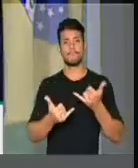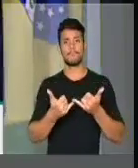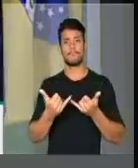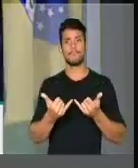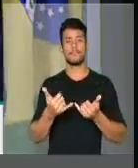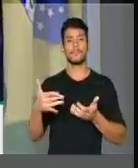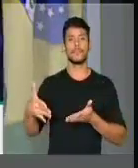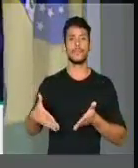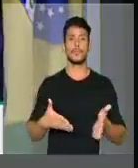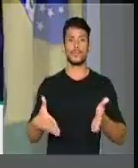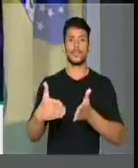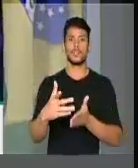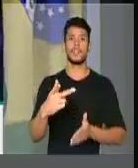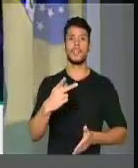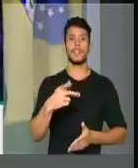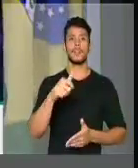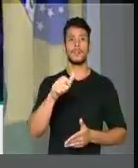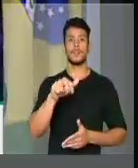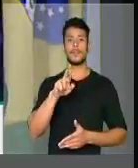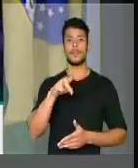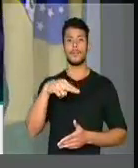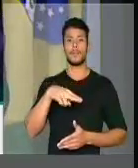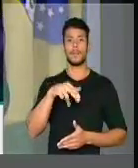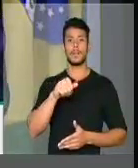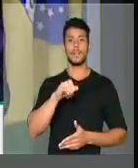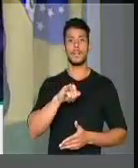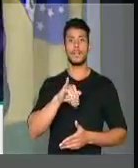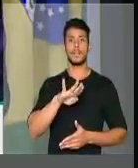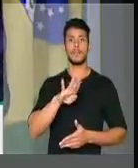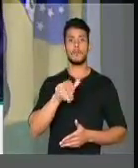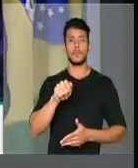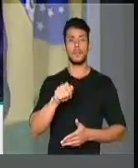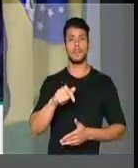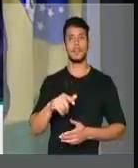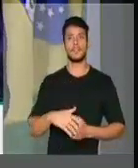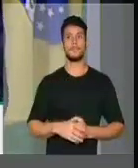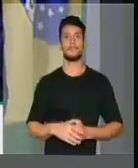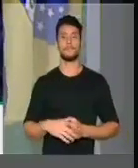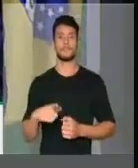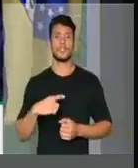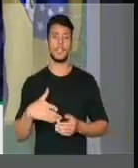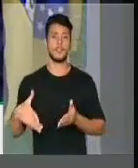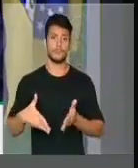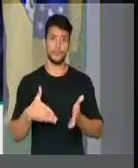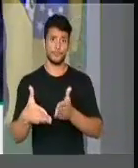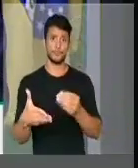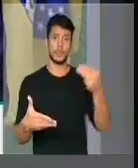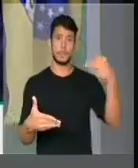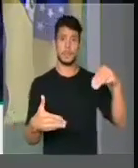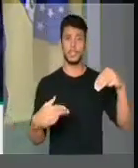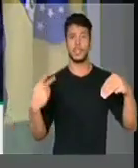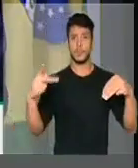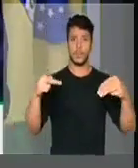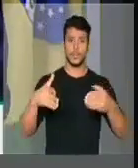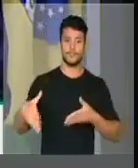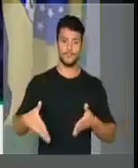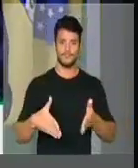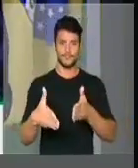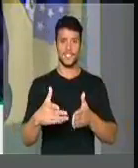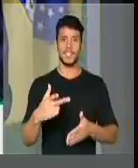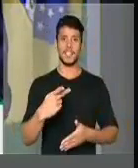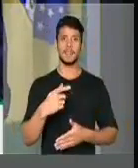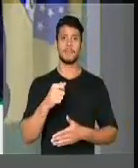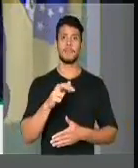do rio Parnaíba, que faz o limite entre os dois estados, e